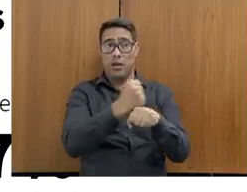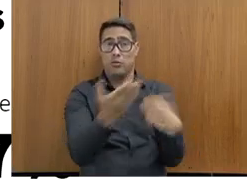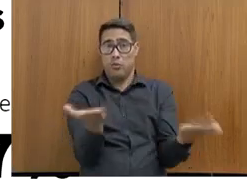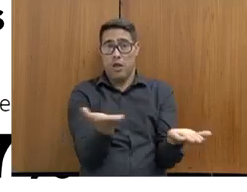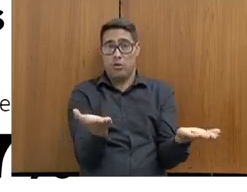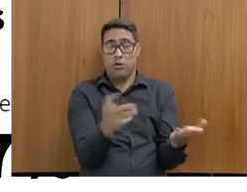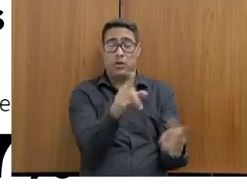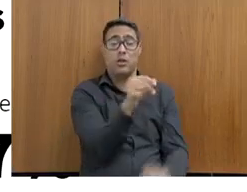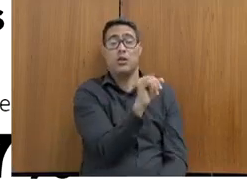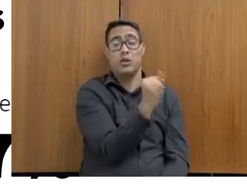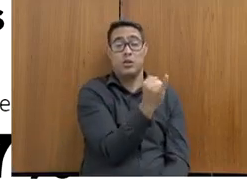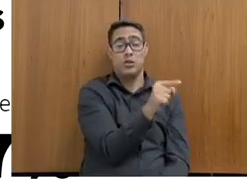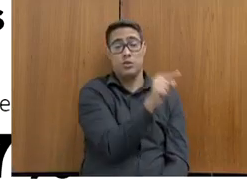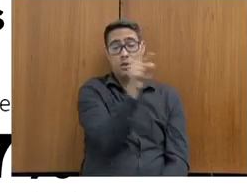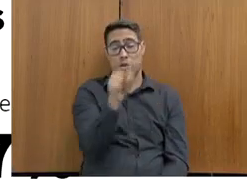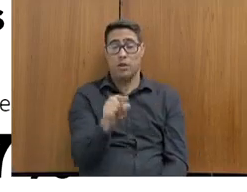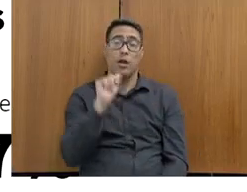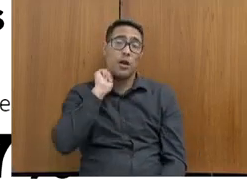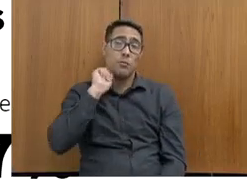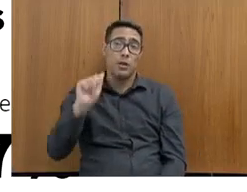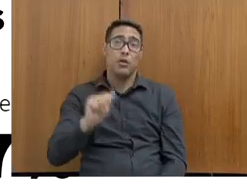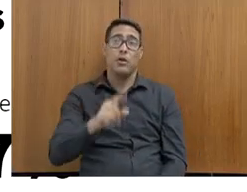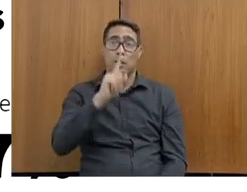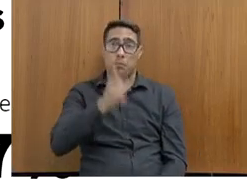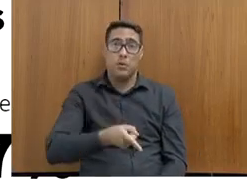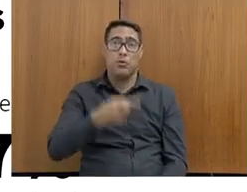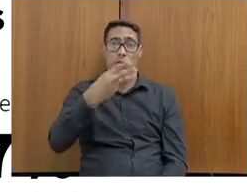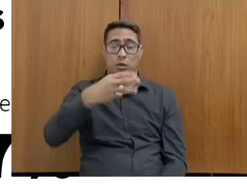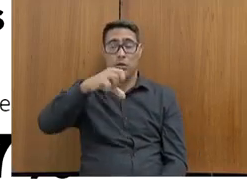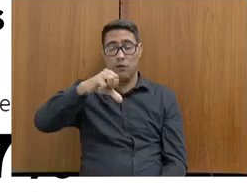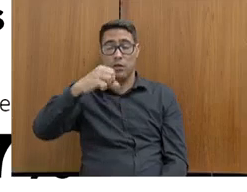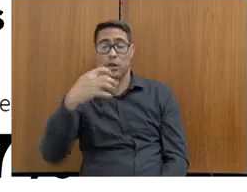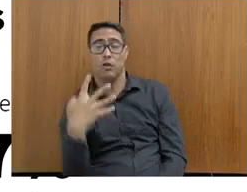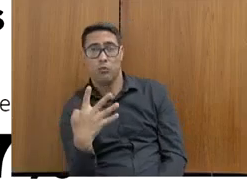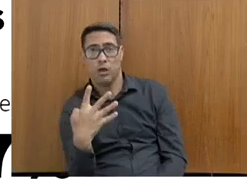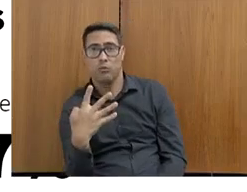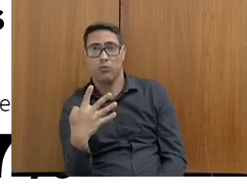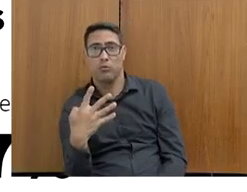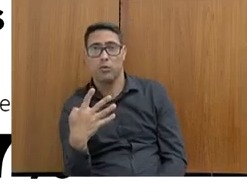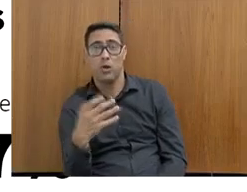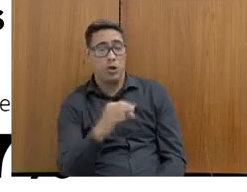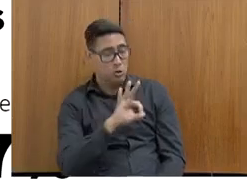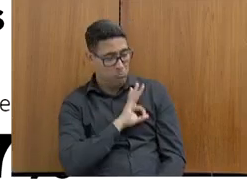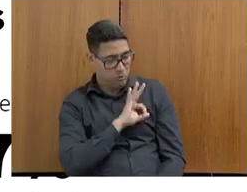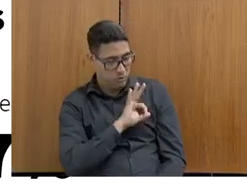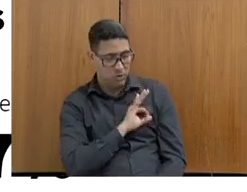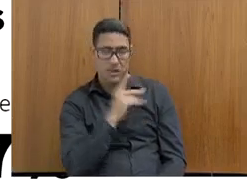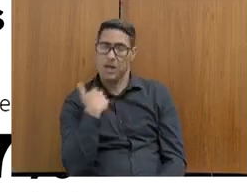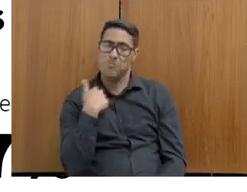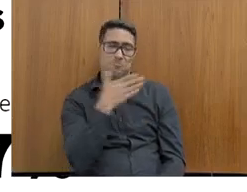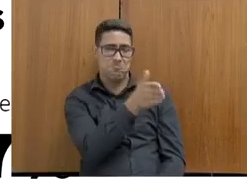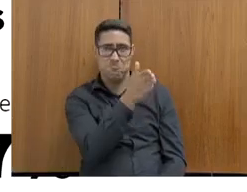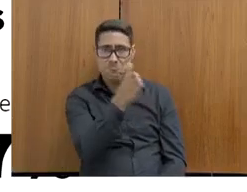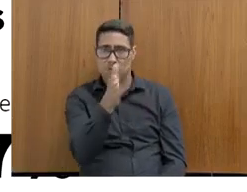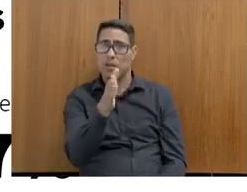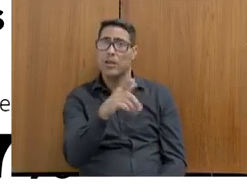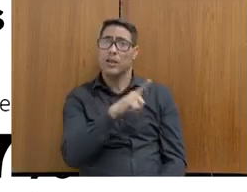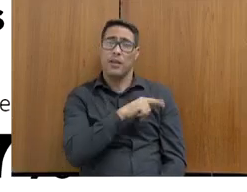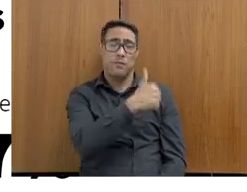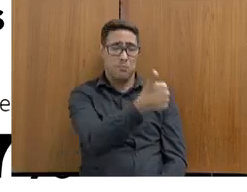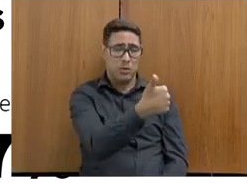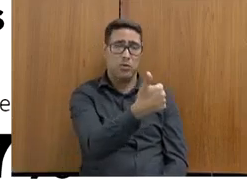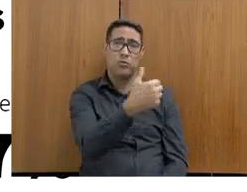Janeiro Abril 1394 operações policiais que resultaram em 1935